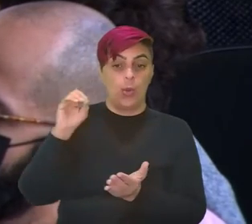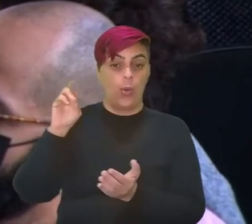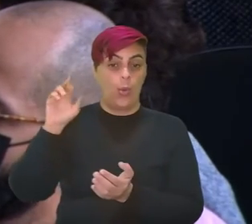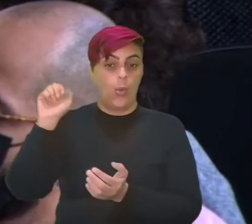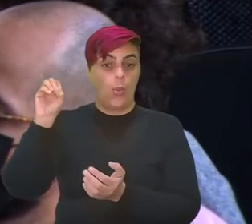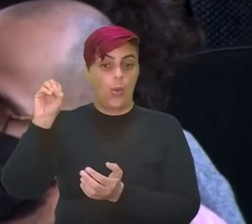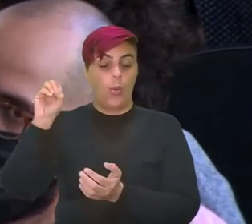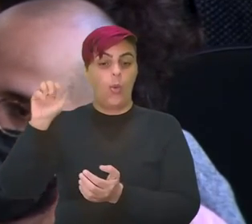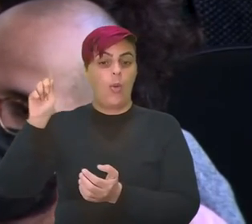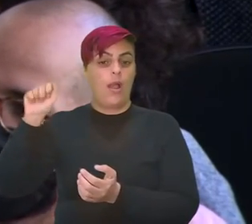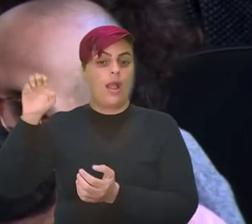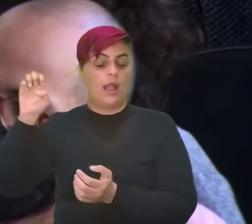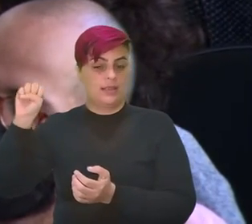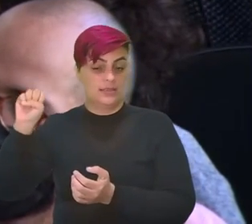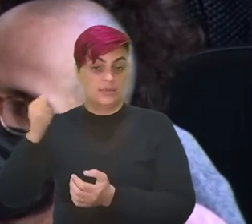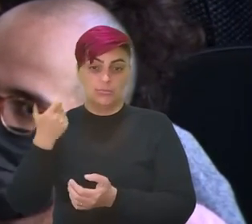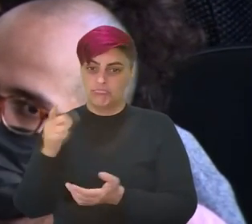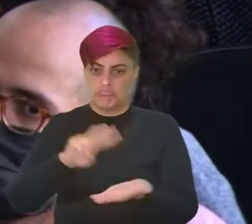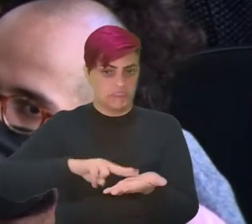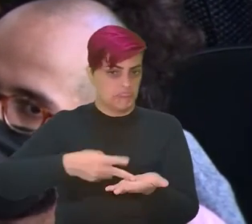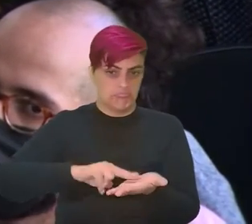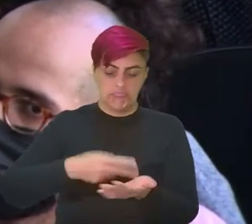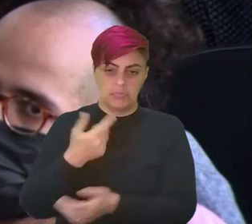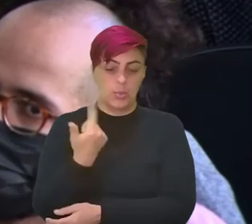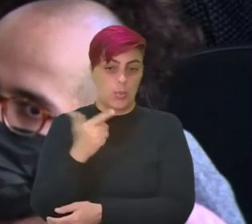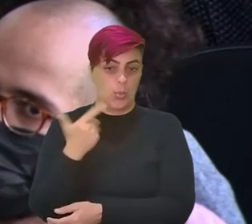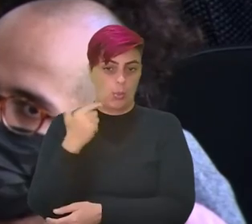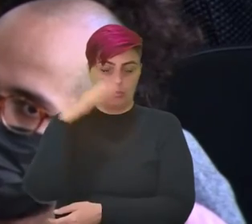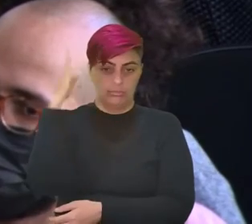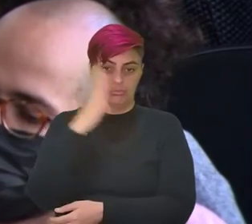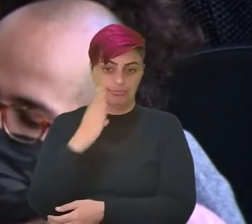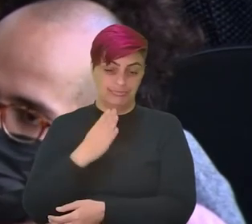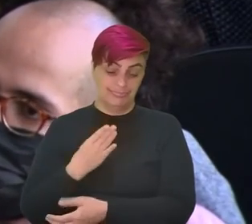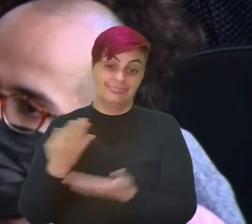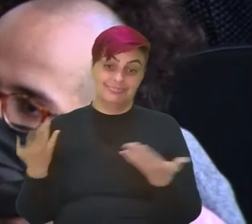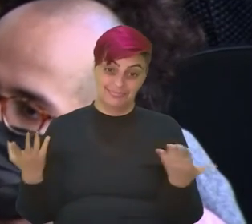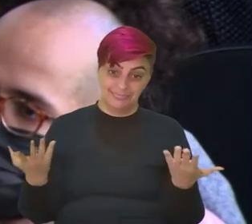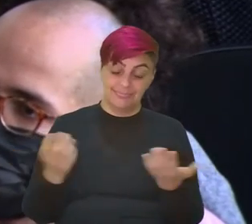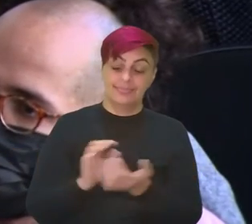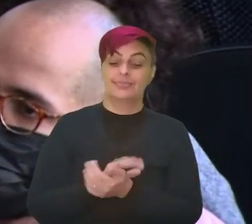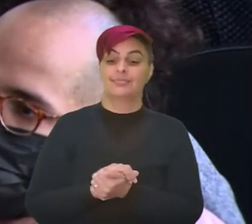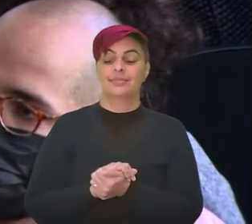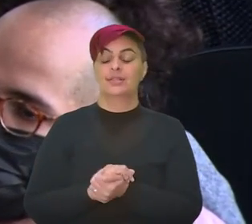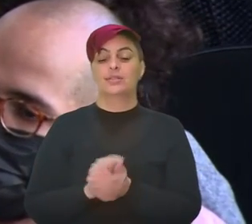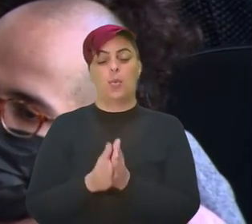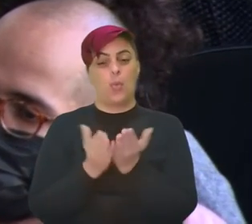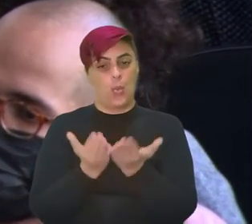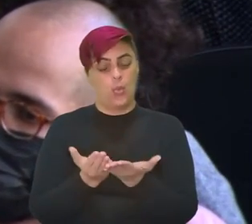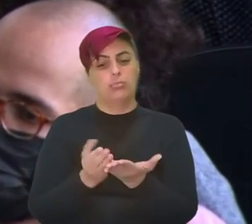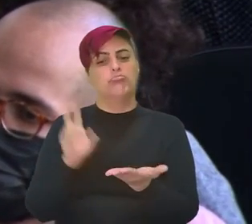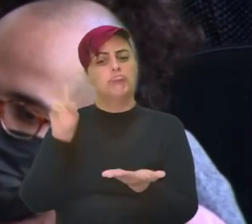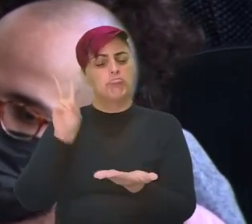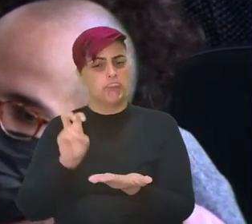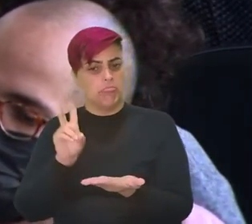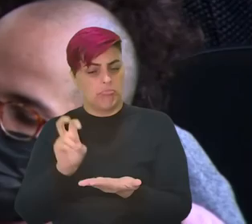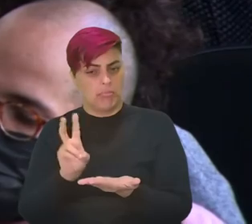Malinowski, que é o Coral Gardens, que não tem tradução no Brasil. E, enfim, uma obra excepcional, extensa, no qual ele